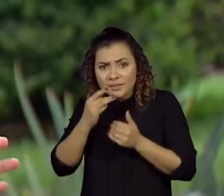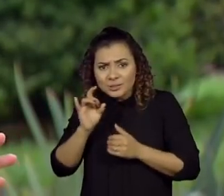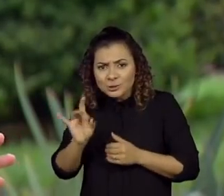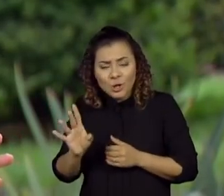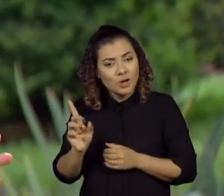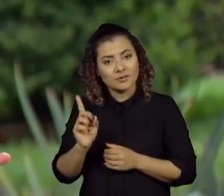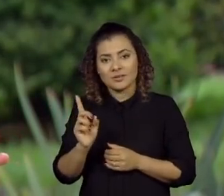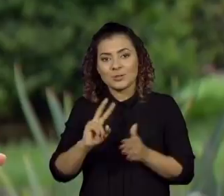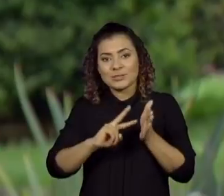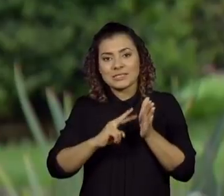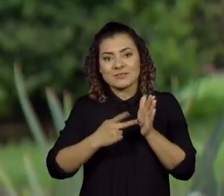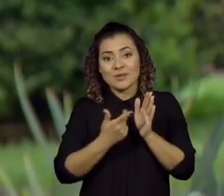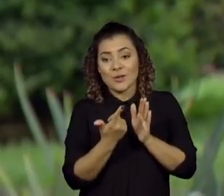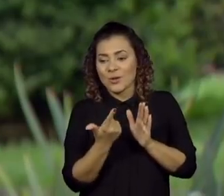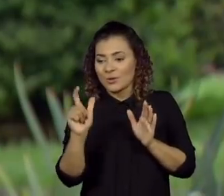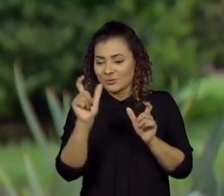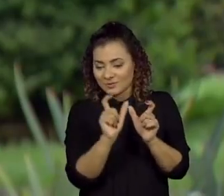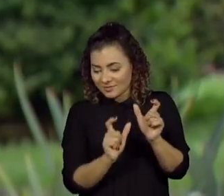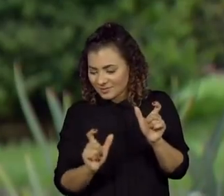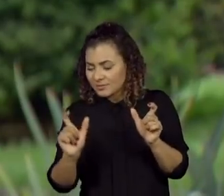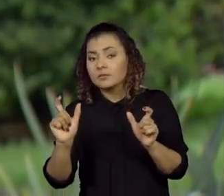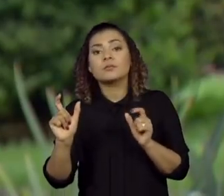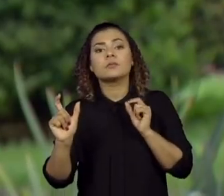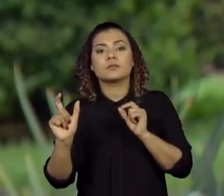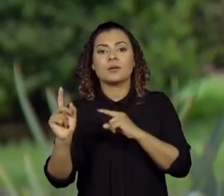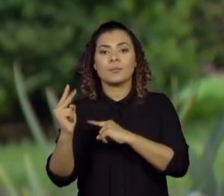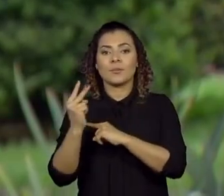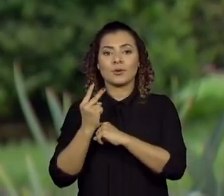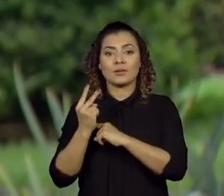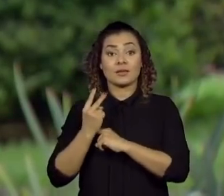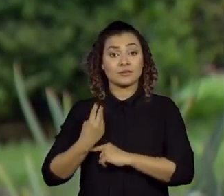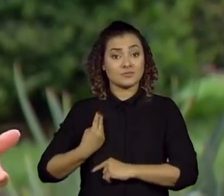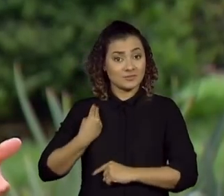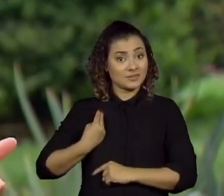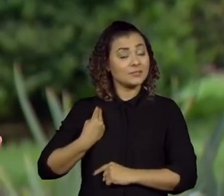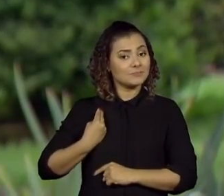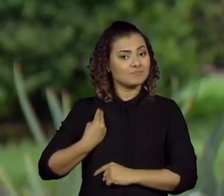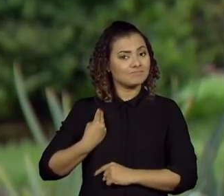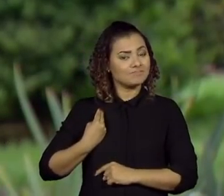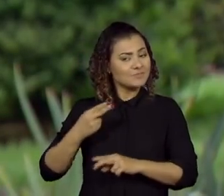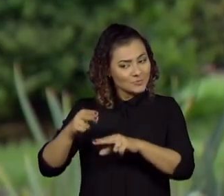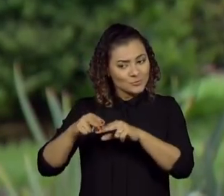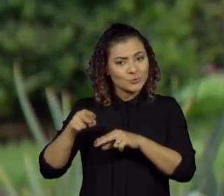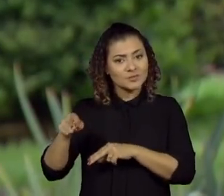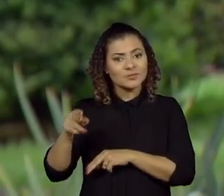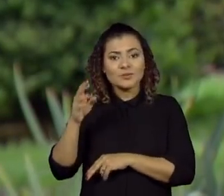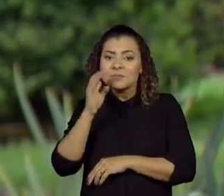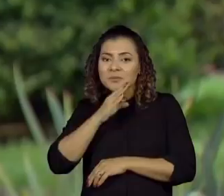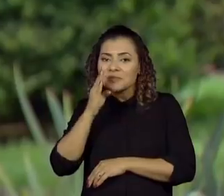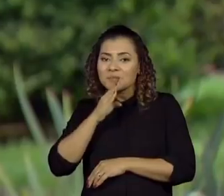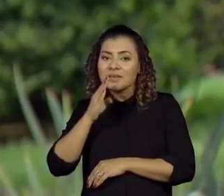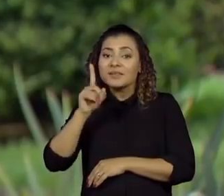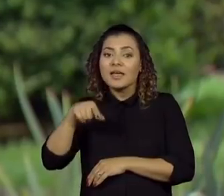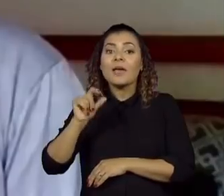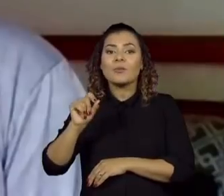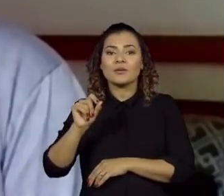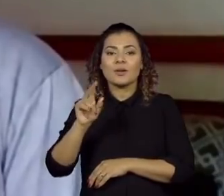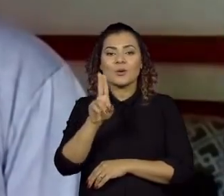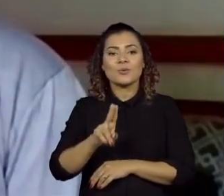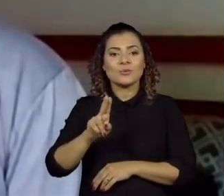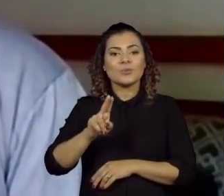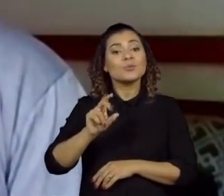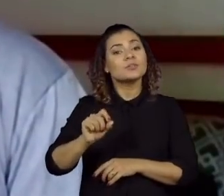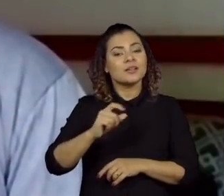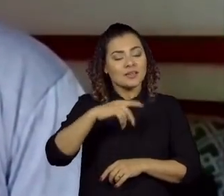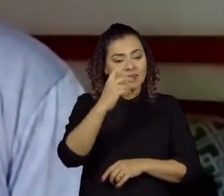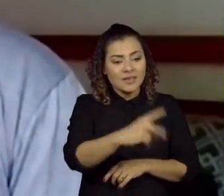outro significado. As pimentas protegem a vida. E é por isso que elas são utilizadas em rituais. Já